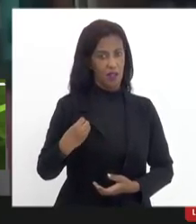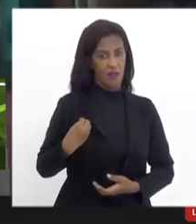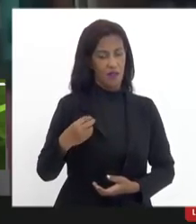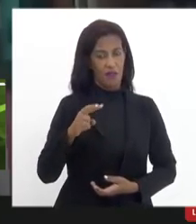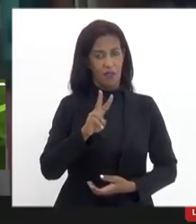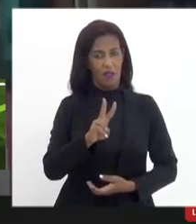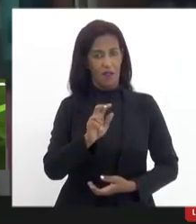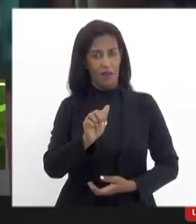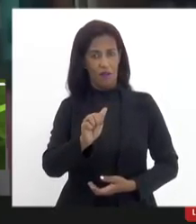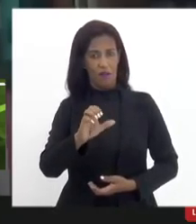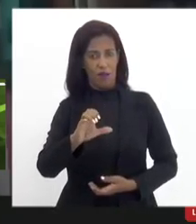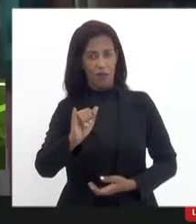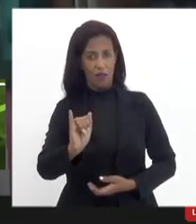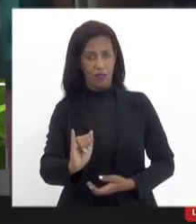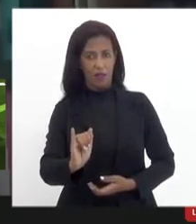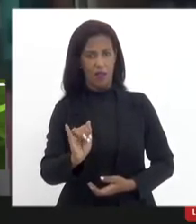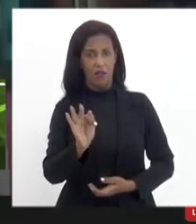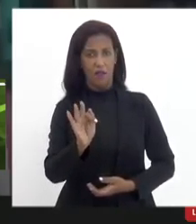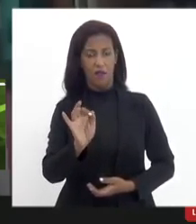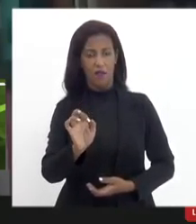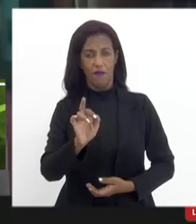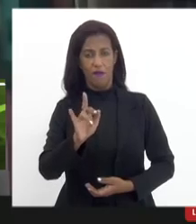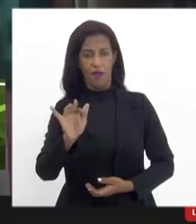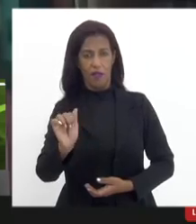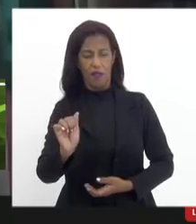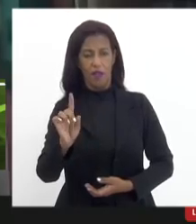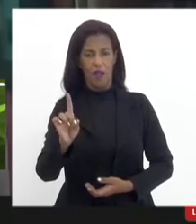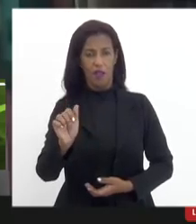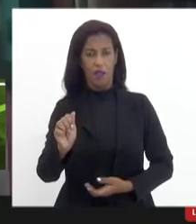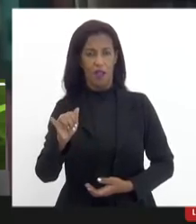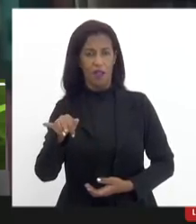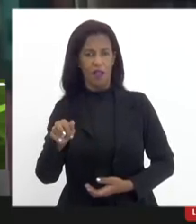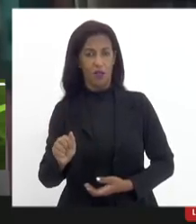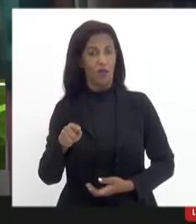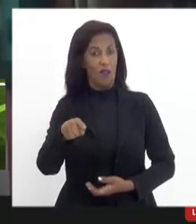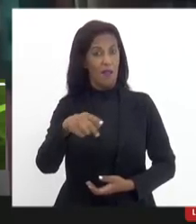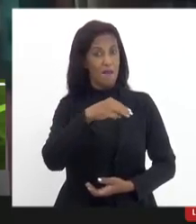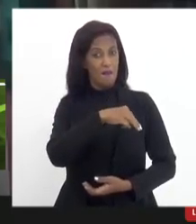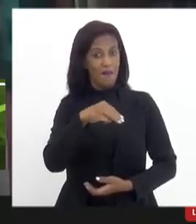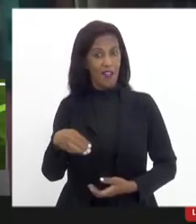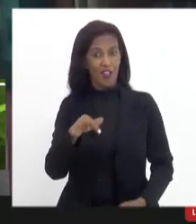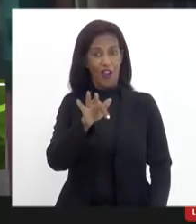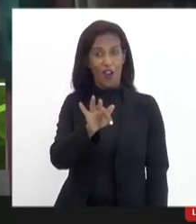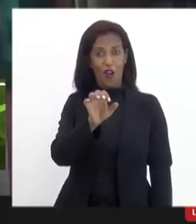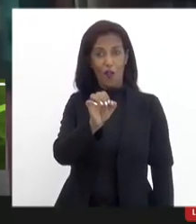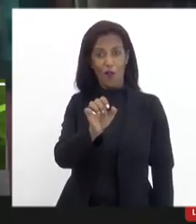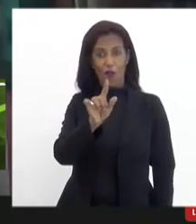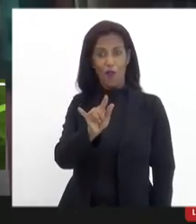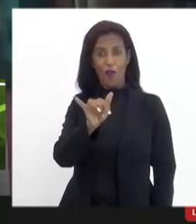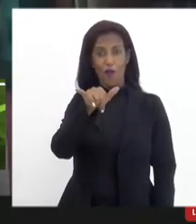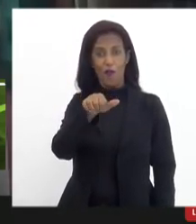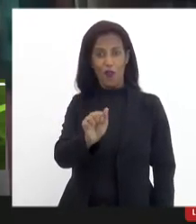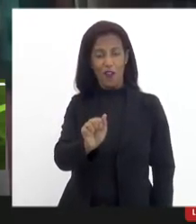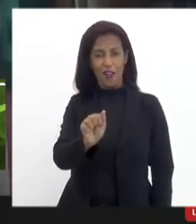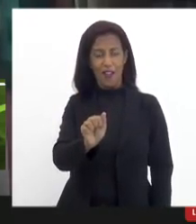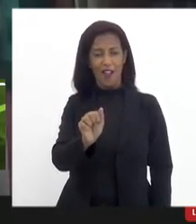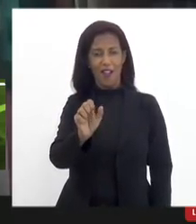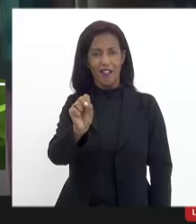da Silva, que é mestre da folia sagrada Família da